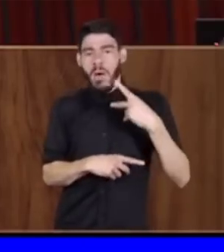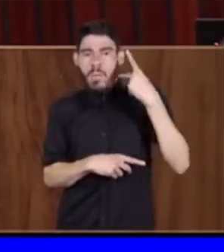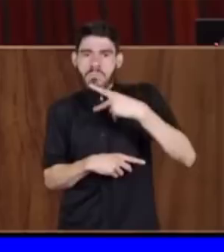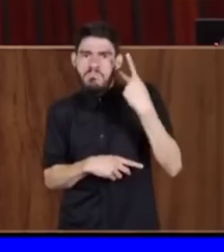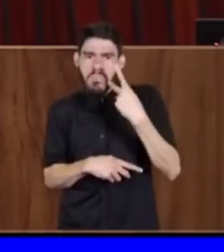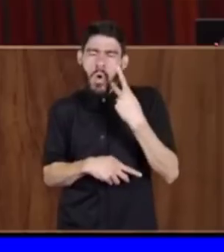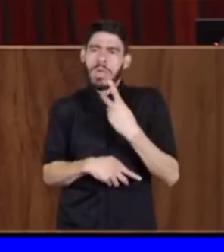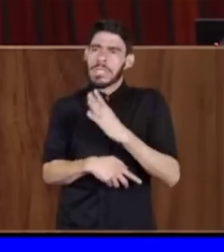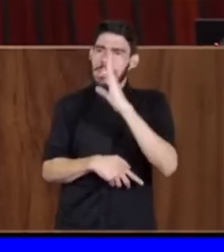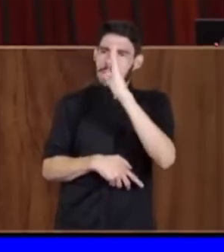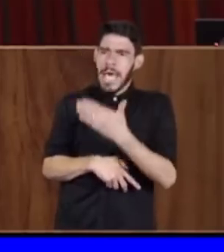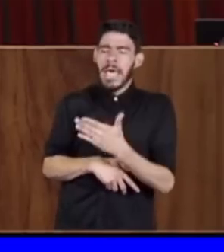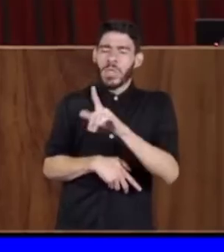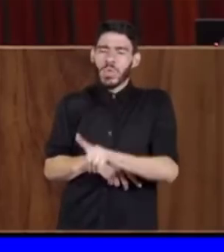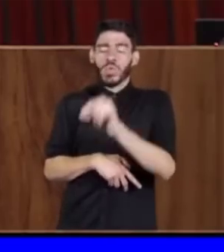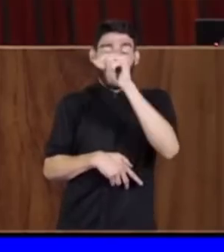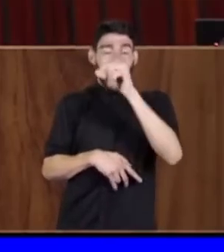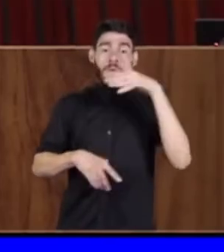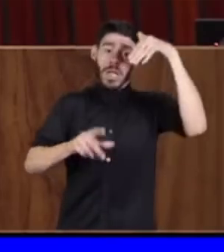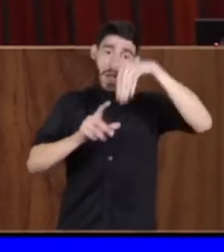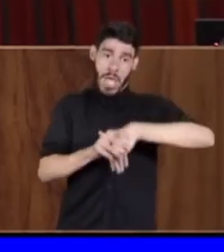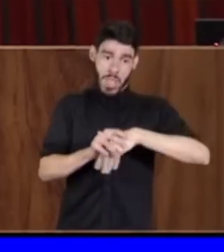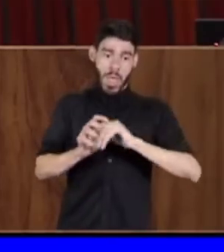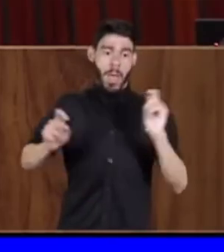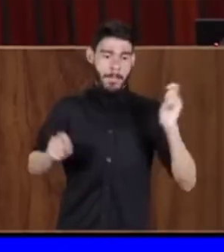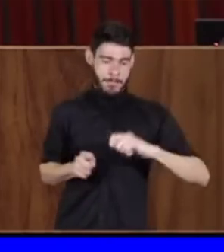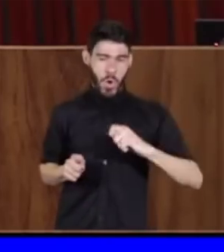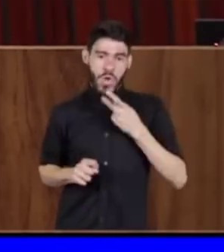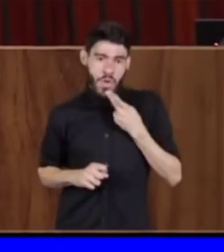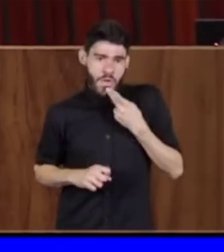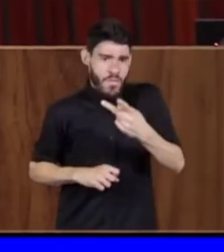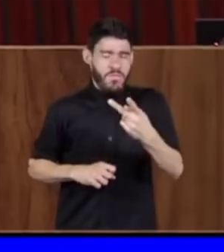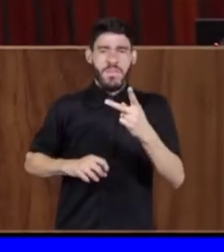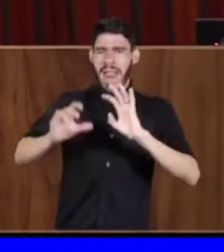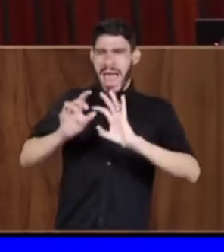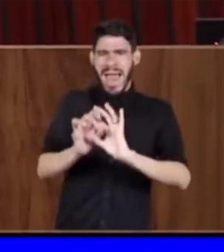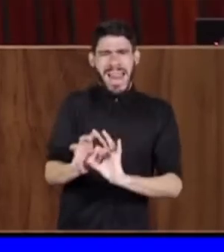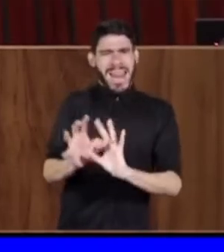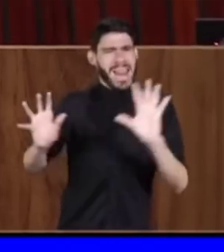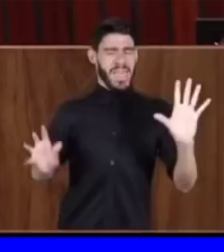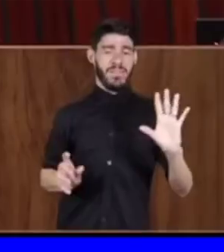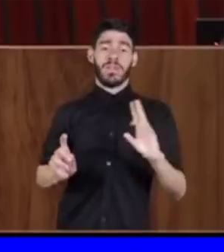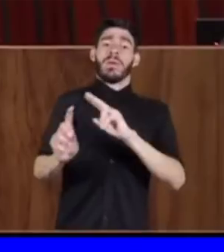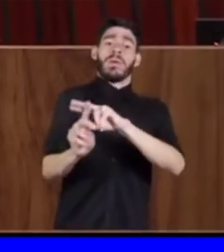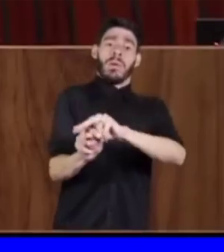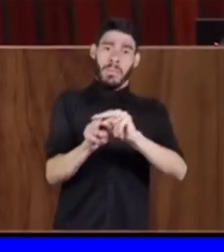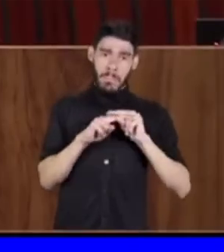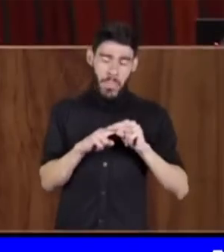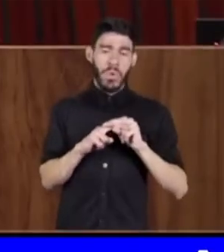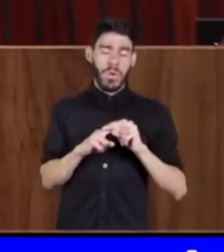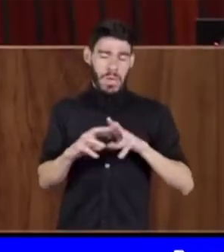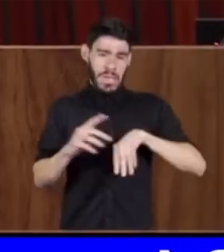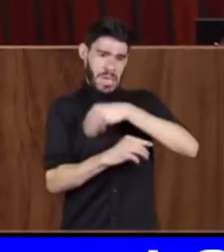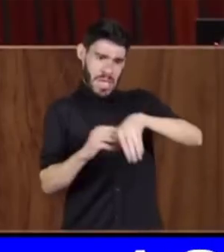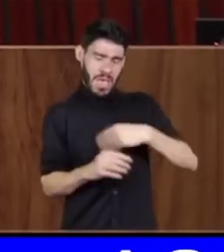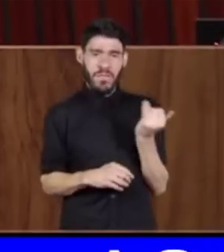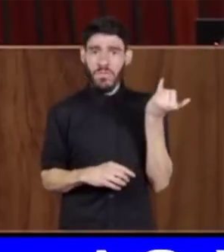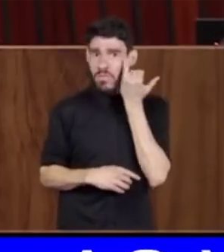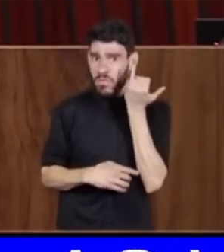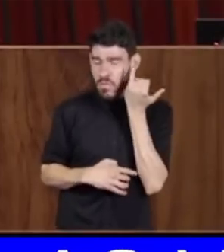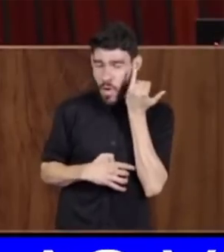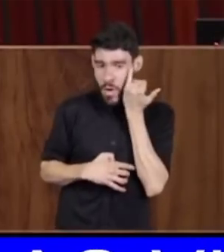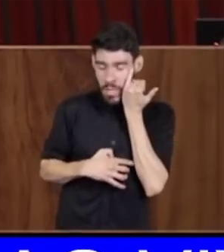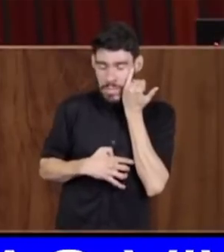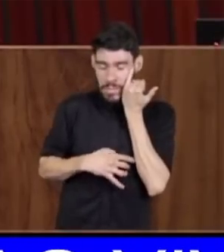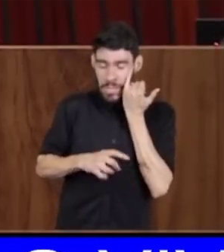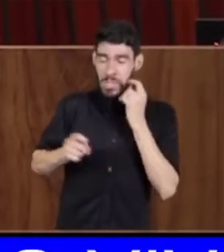e preferências eleitorais possam ser manifestadas de forma livre. Por isso, o caos informacional em